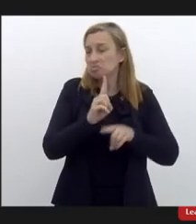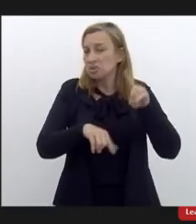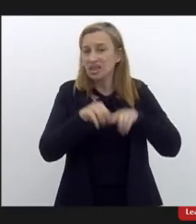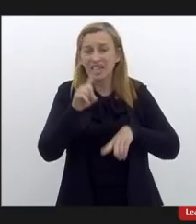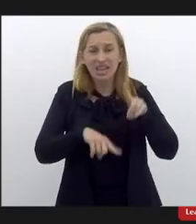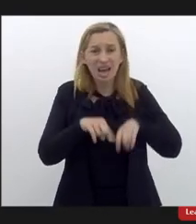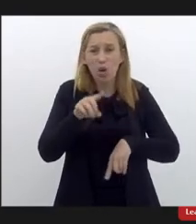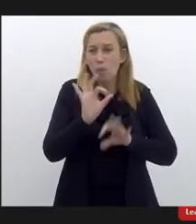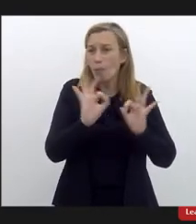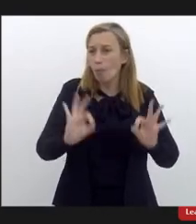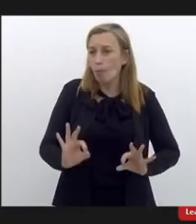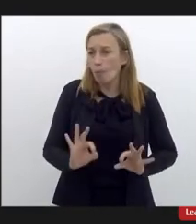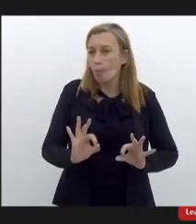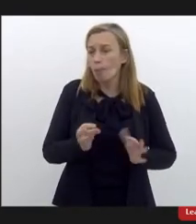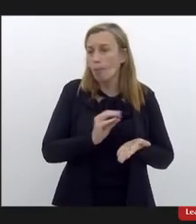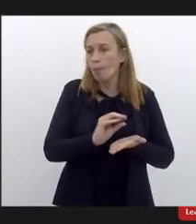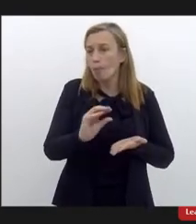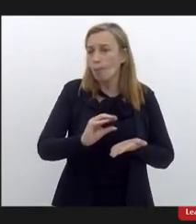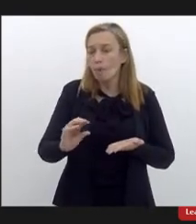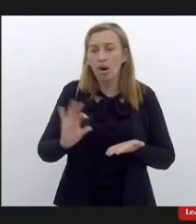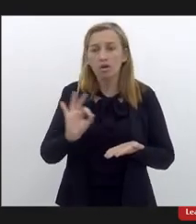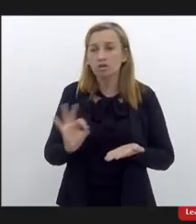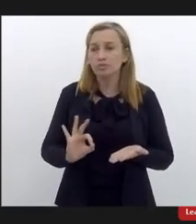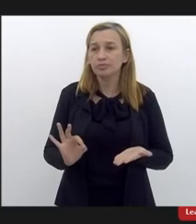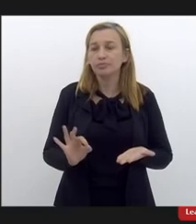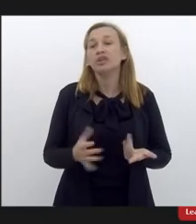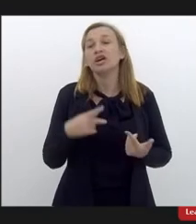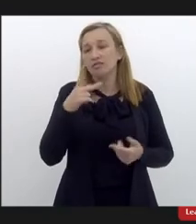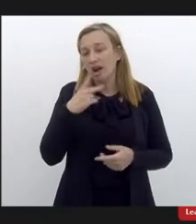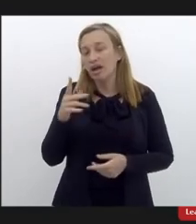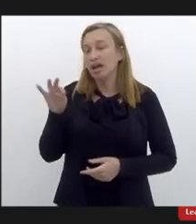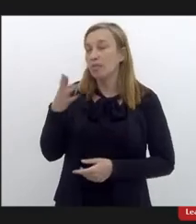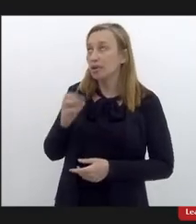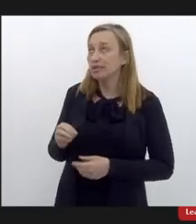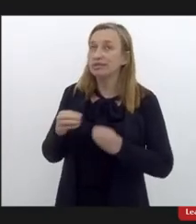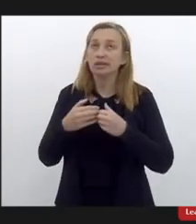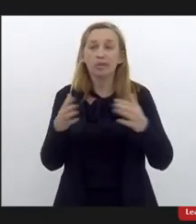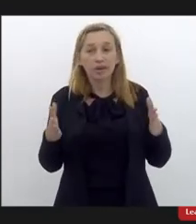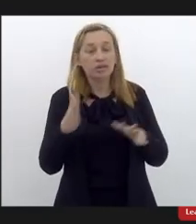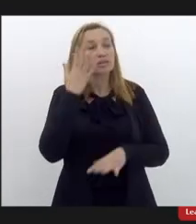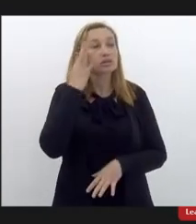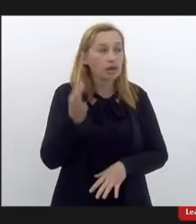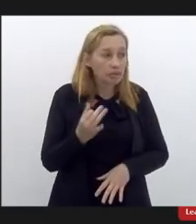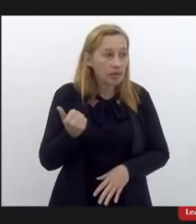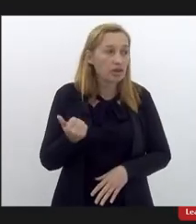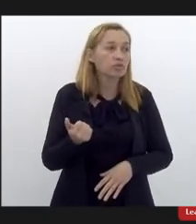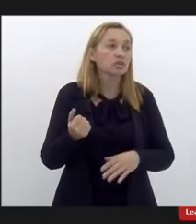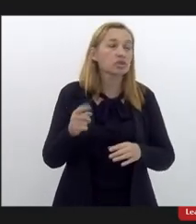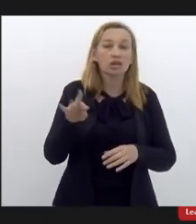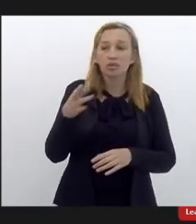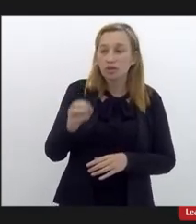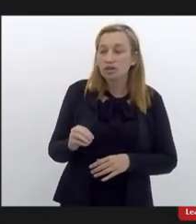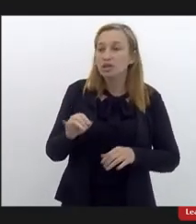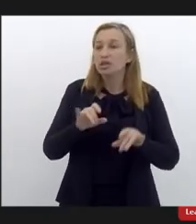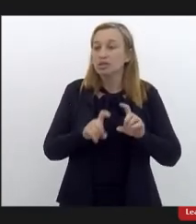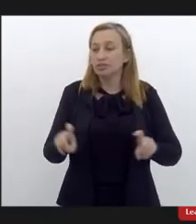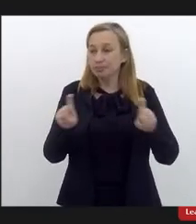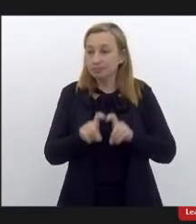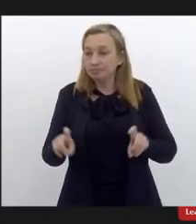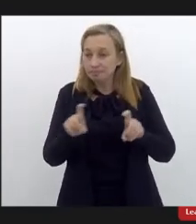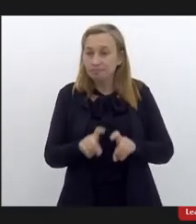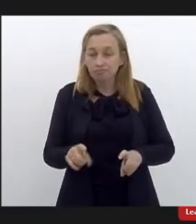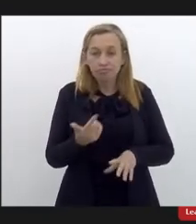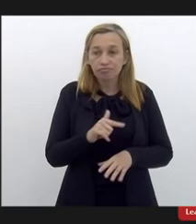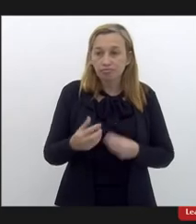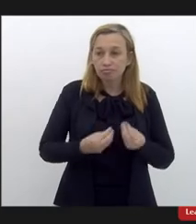impresso, foi falado que seriam abertos laboratórios, mas a gente sabe ainda das condições dos laboratórios de informática, os alunos estão com o